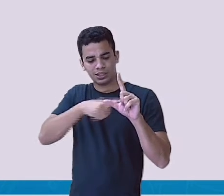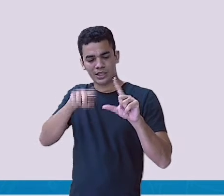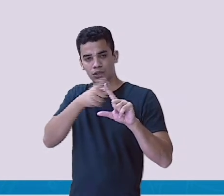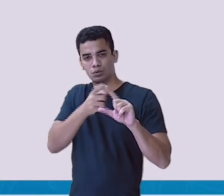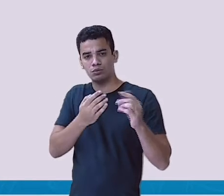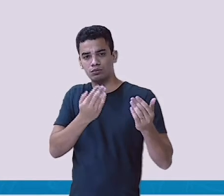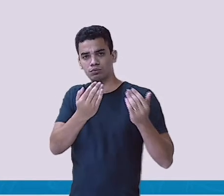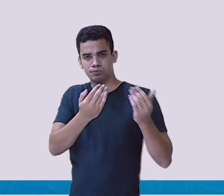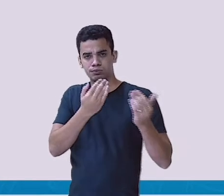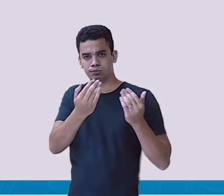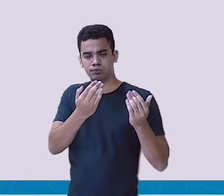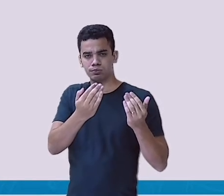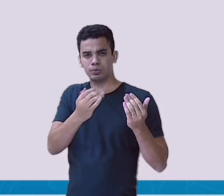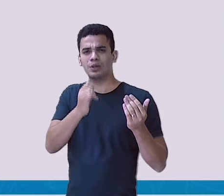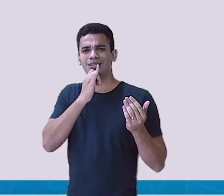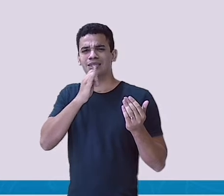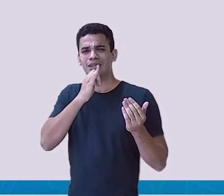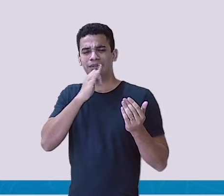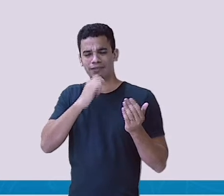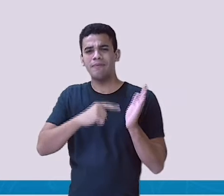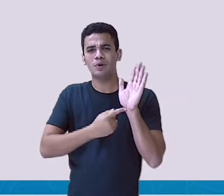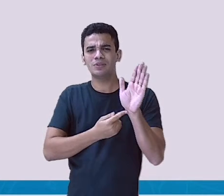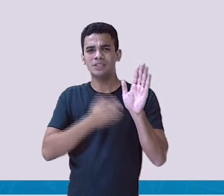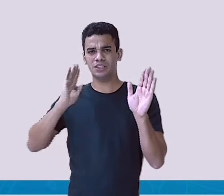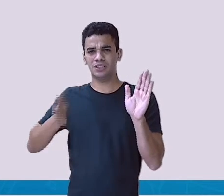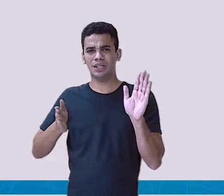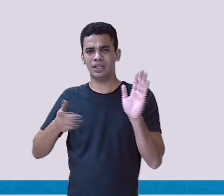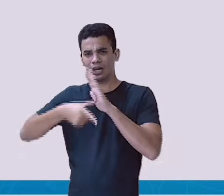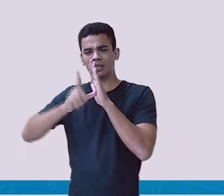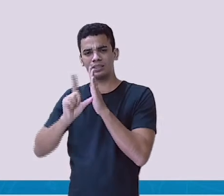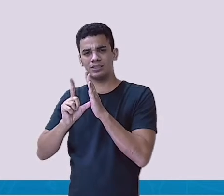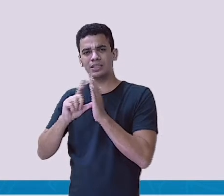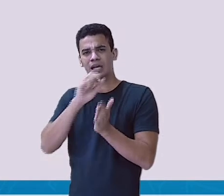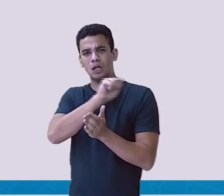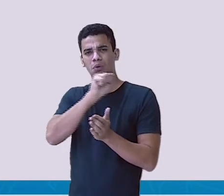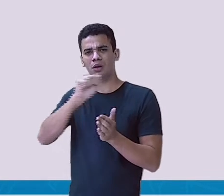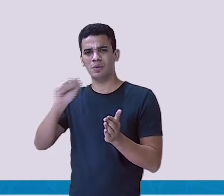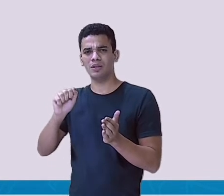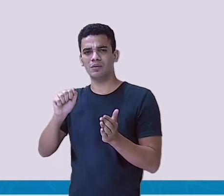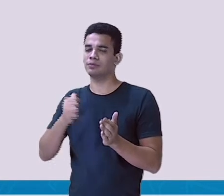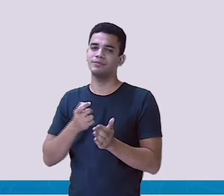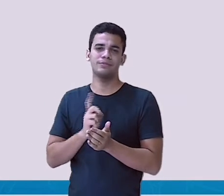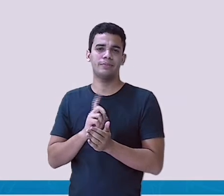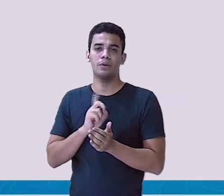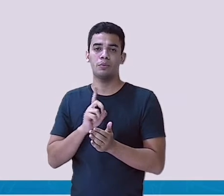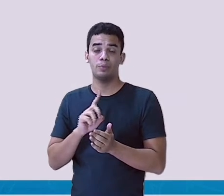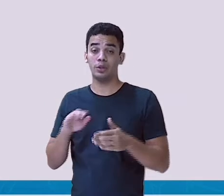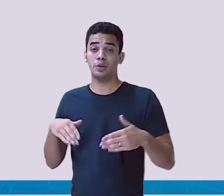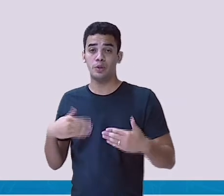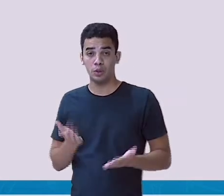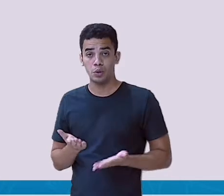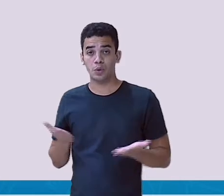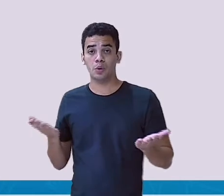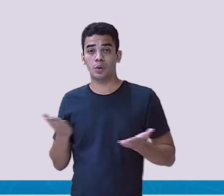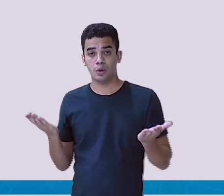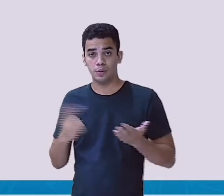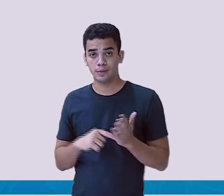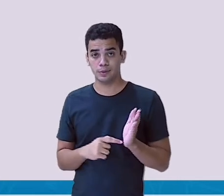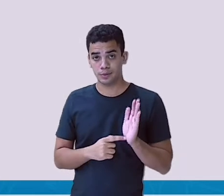três ângulos são congruentes? Ângulo, ângulo, ângulo? Não, não falei, né? Então, esses